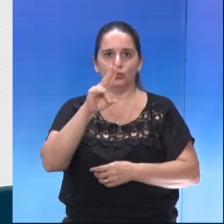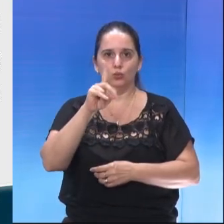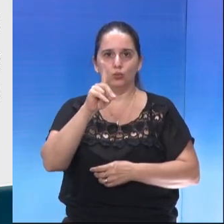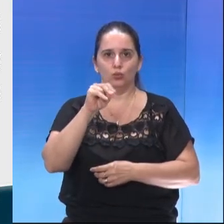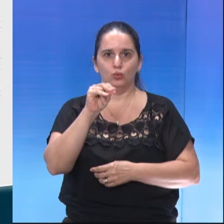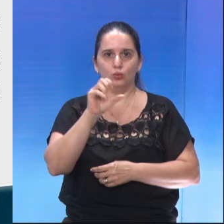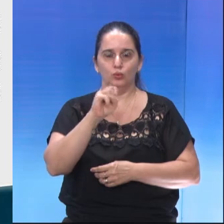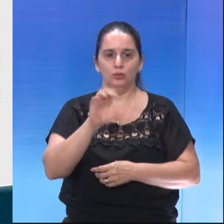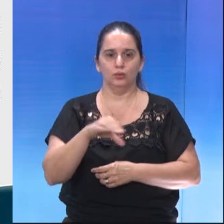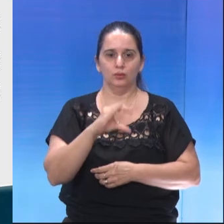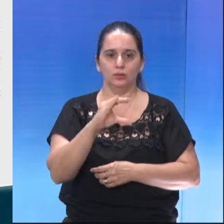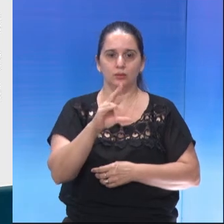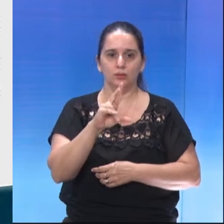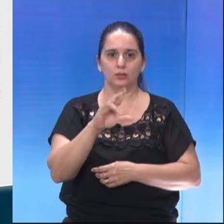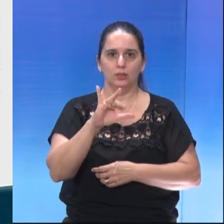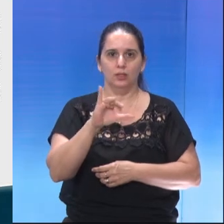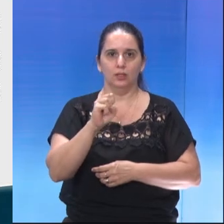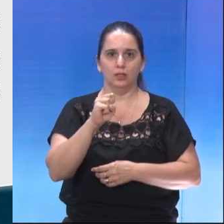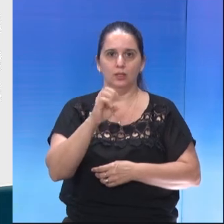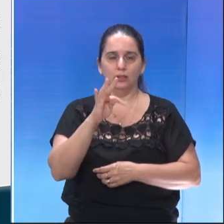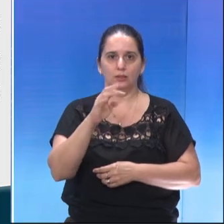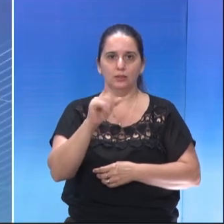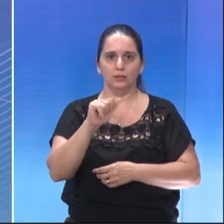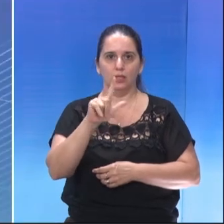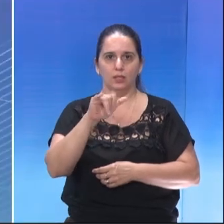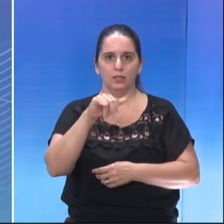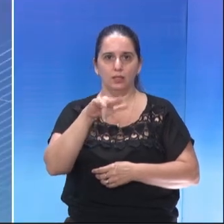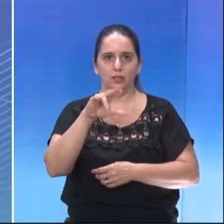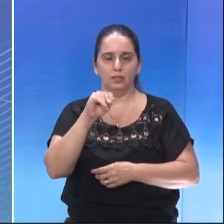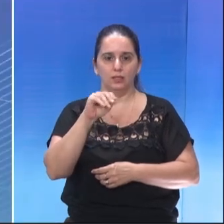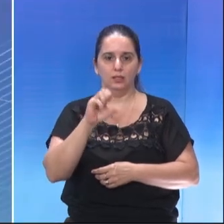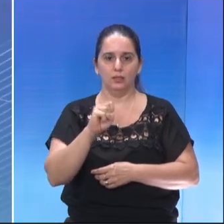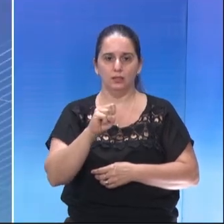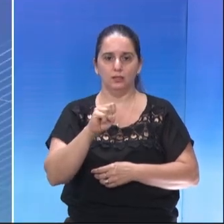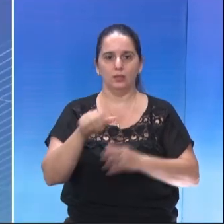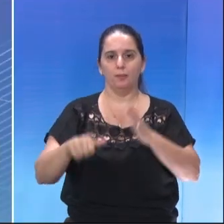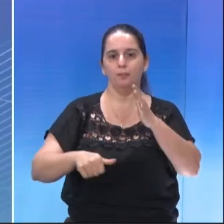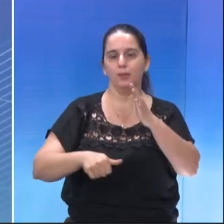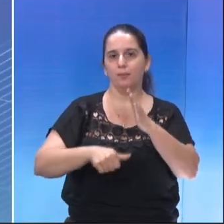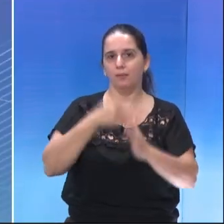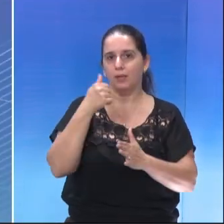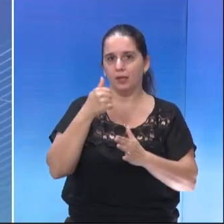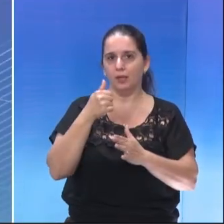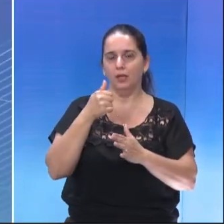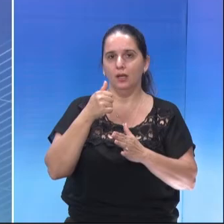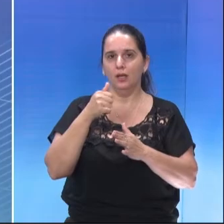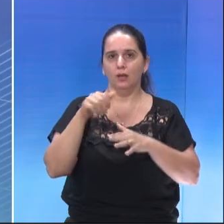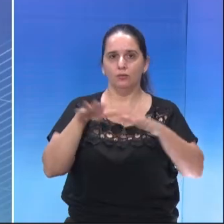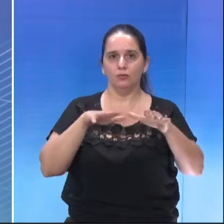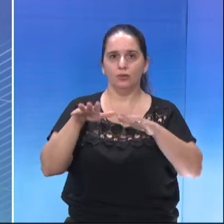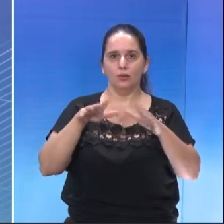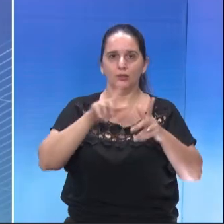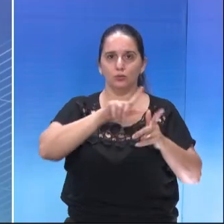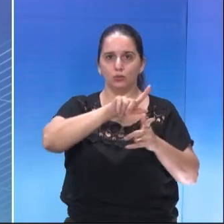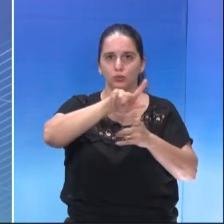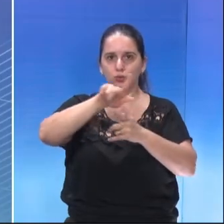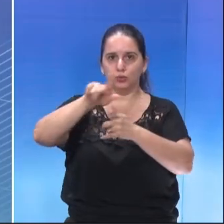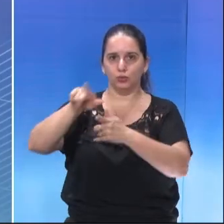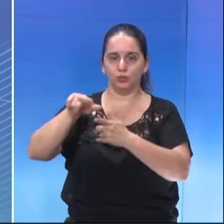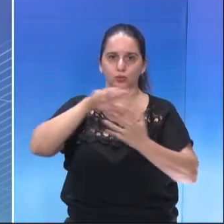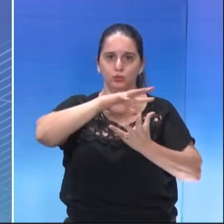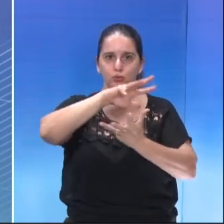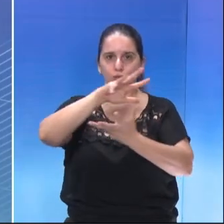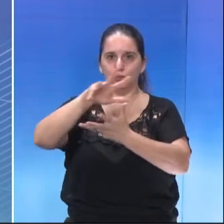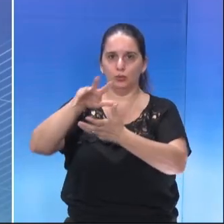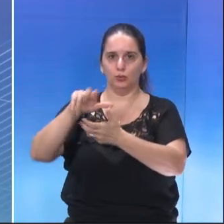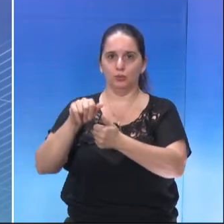os escudos cristalinos fazem parte do a primeira formação geológica do planeta, basicamente do